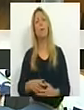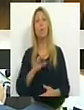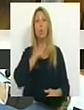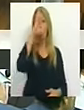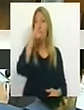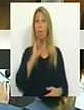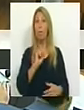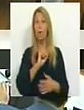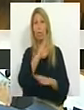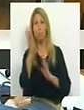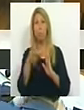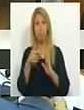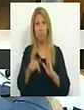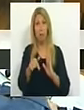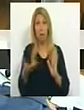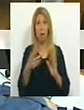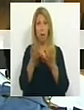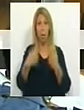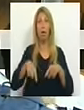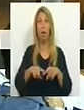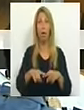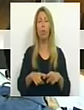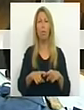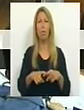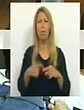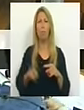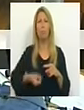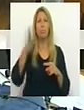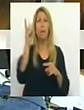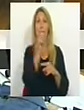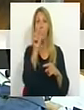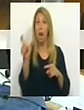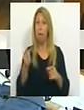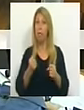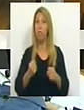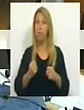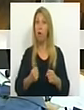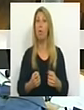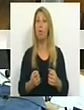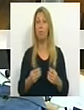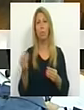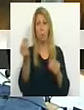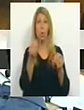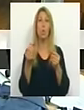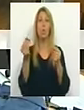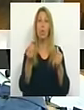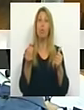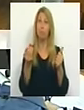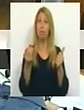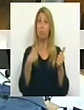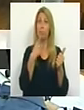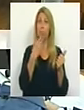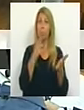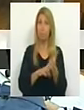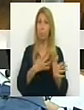Sr. Ministro introduz nesta audição um conjunto de palavras fortes, num estilo que, confesso, me agrada,